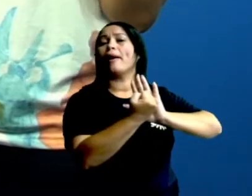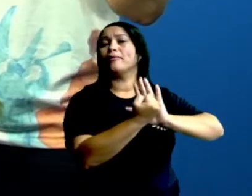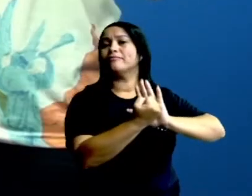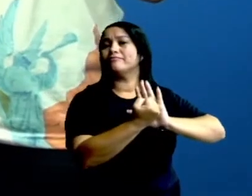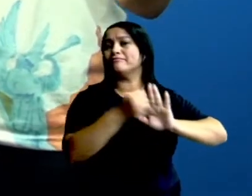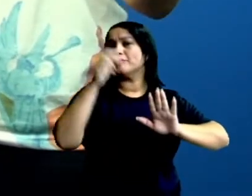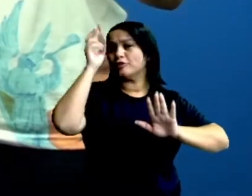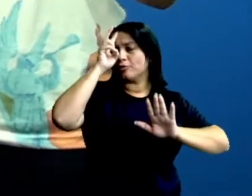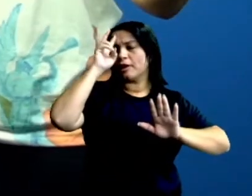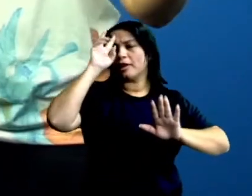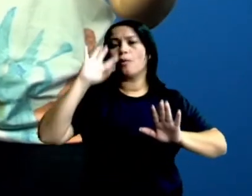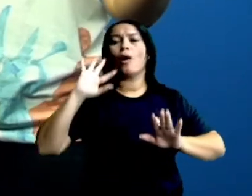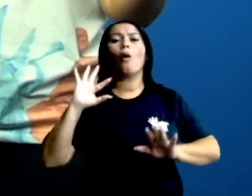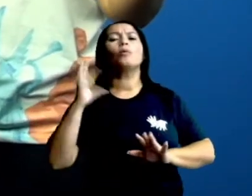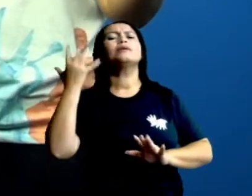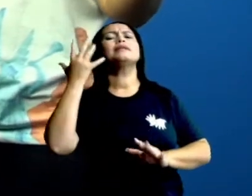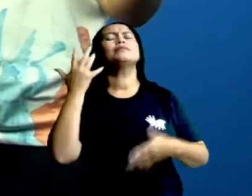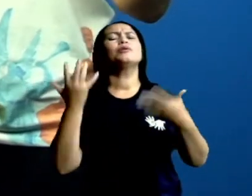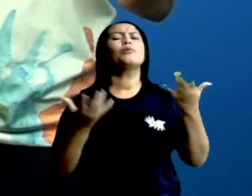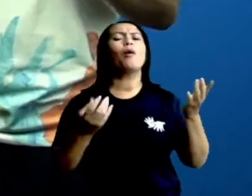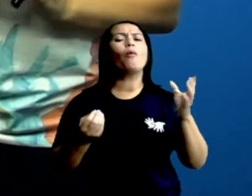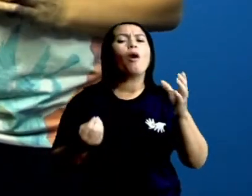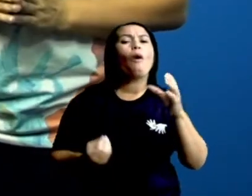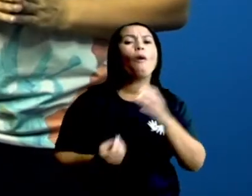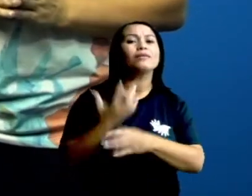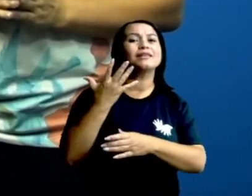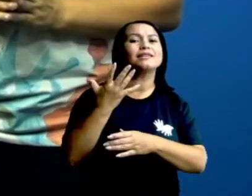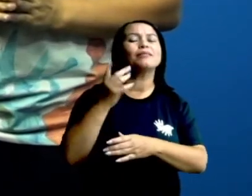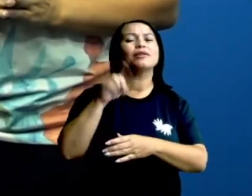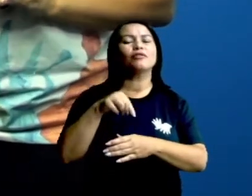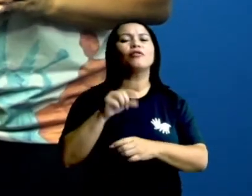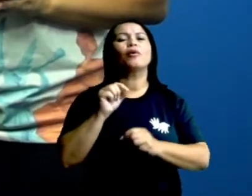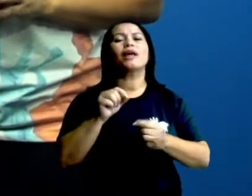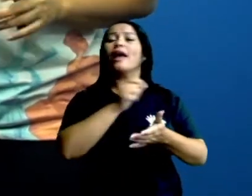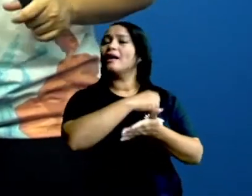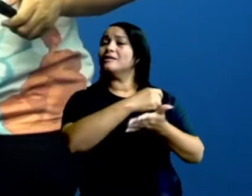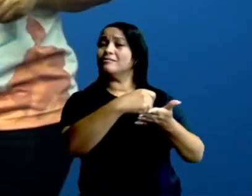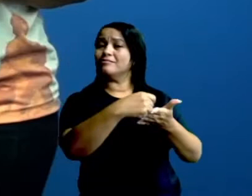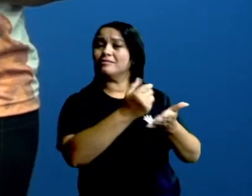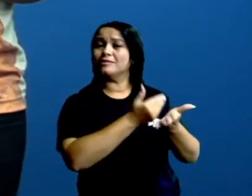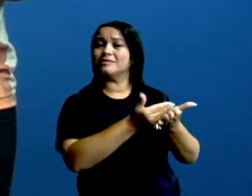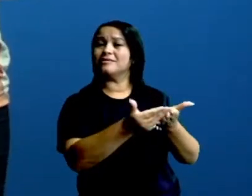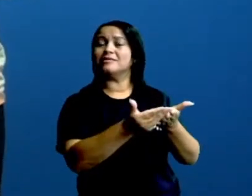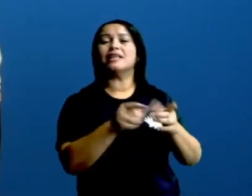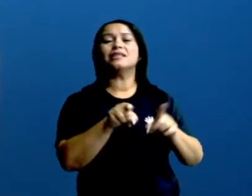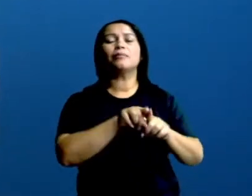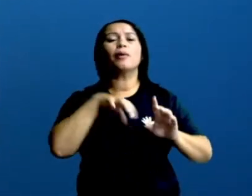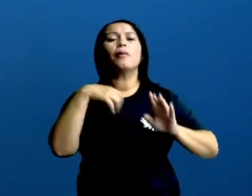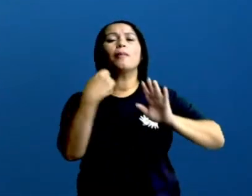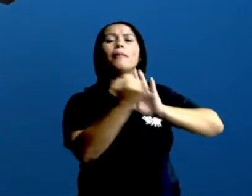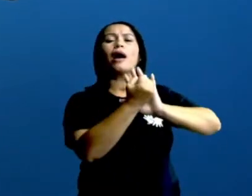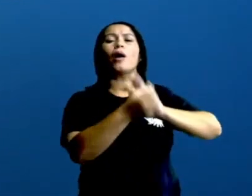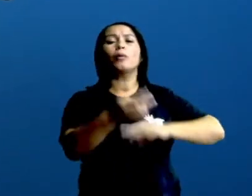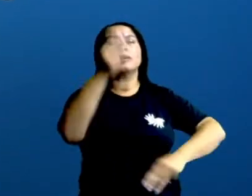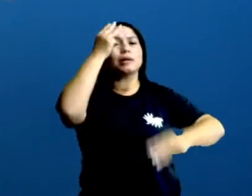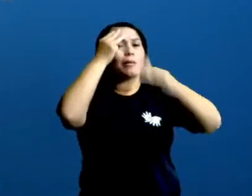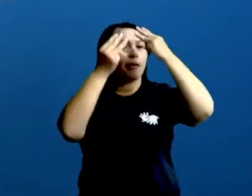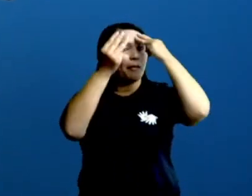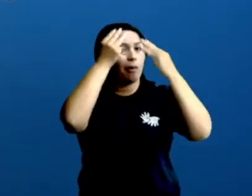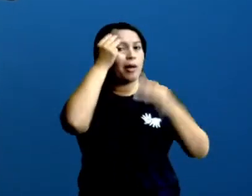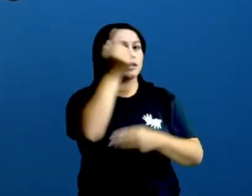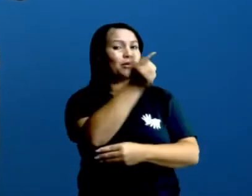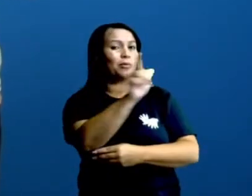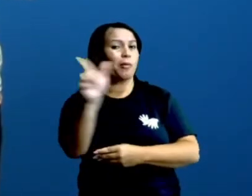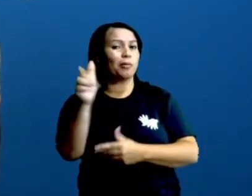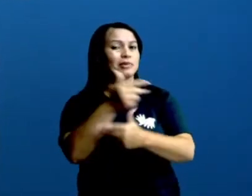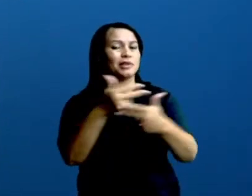histórico? O acontecimento que marcou essa passagem? A invenção da escrita, não é isso? Mas o marco de memória é outra coisa, os marcos de